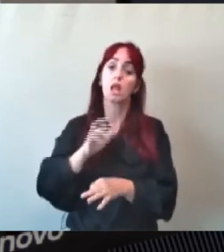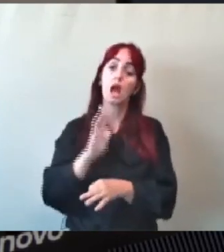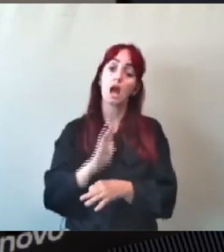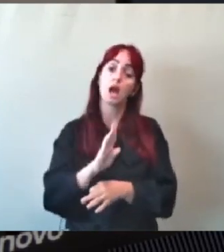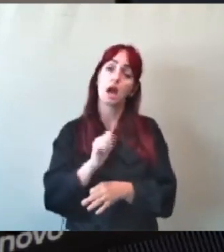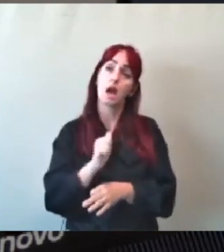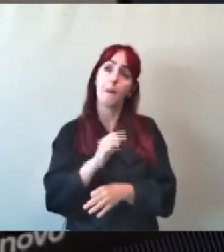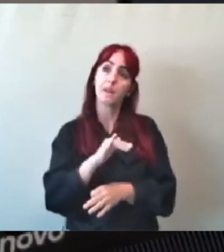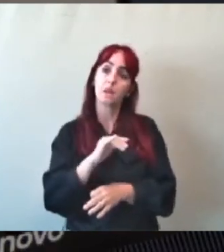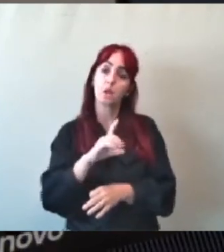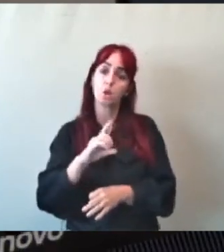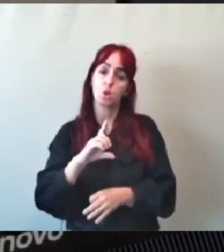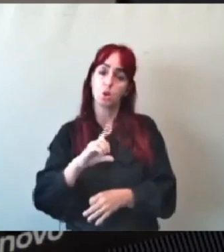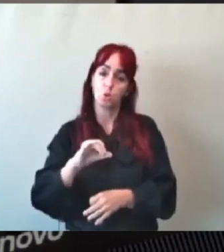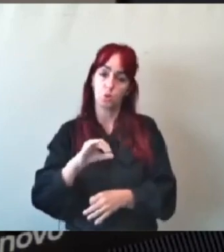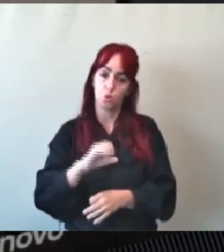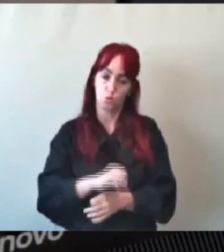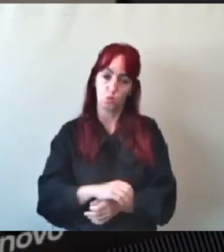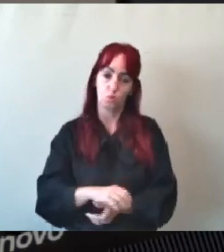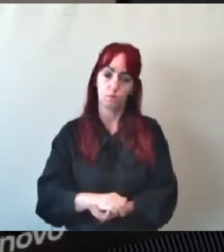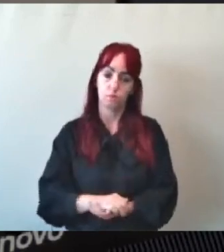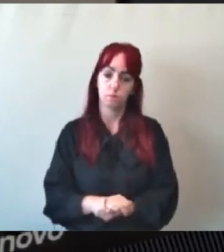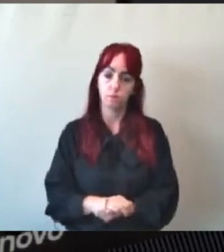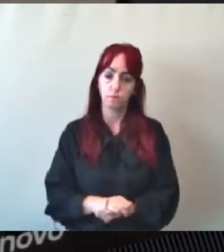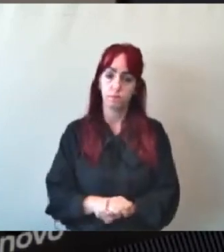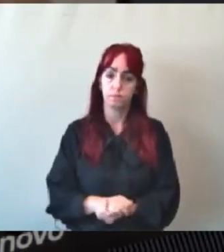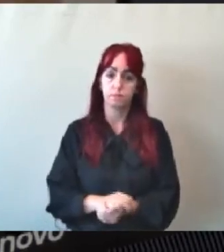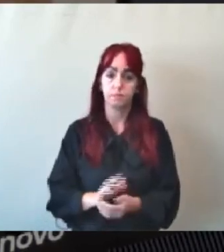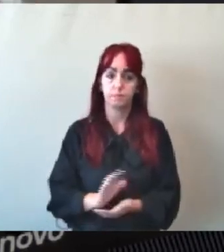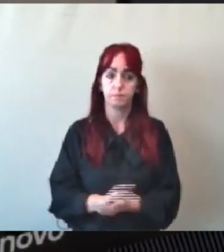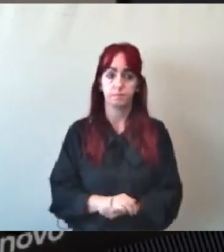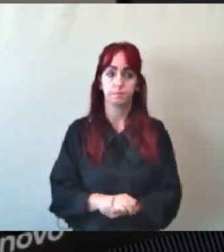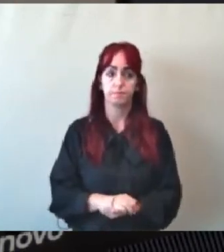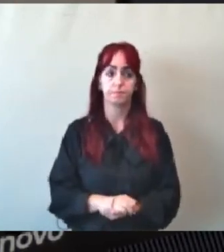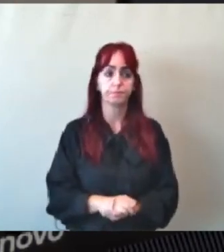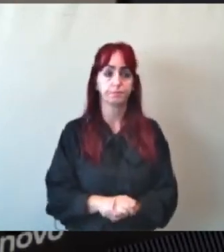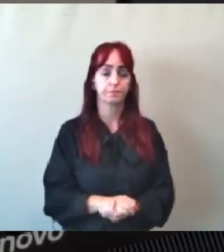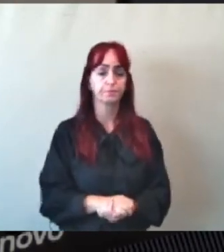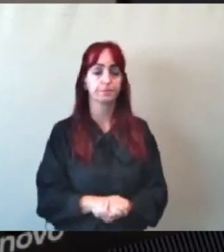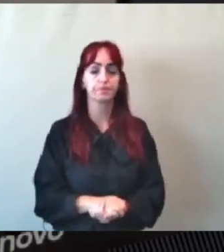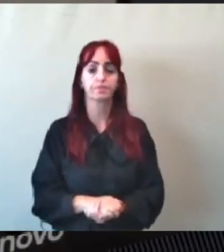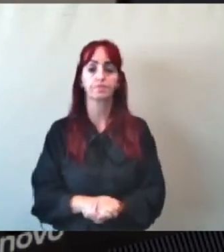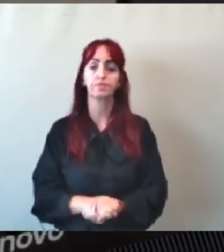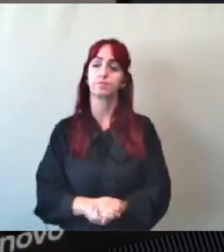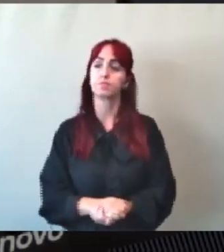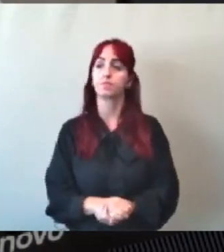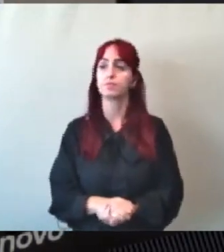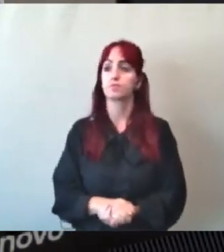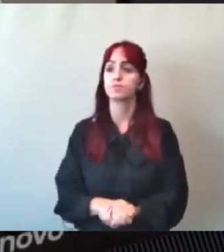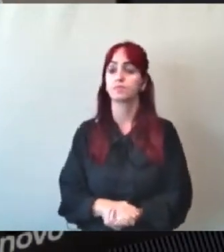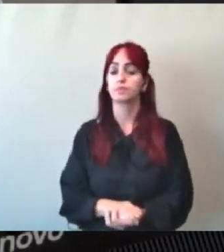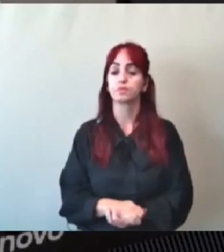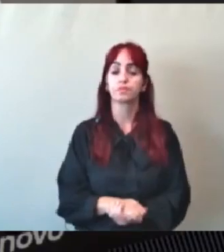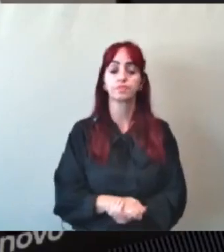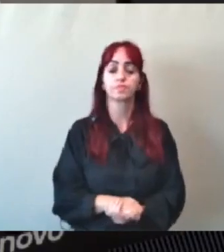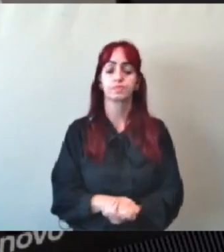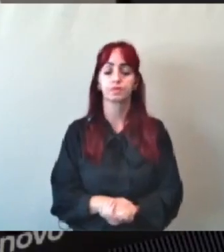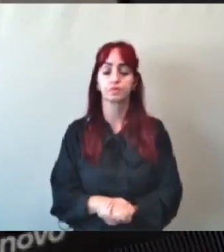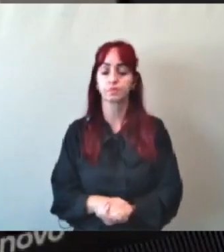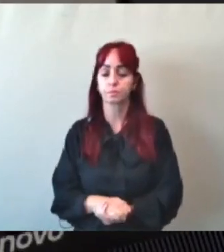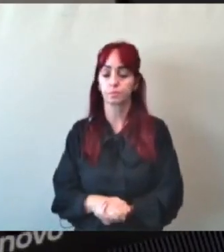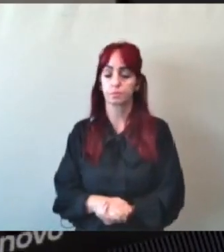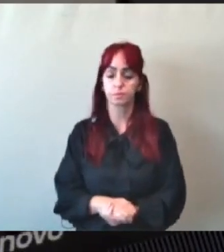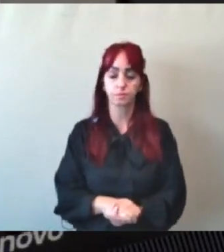Fernando? Presidente? Pois não? Um minutinho só, por favor. À vontade. Posso? Só um momento, Fernando. Eu fico... Vamos ouvir o outro